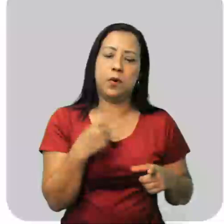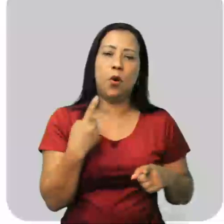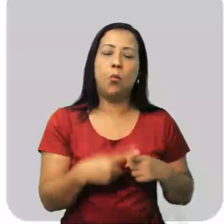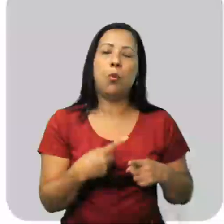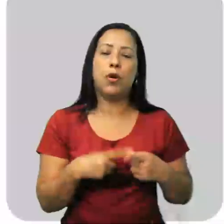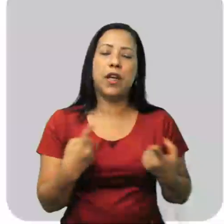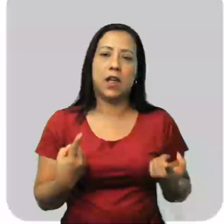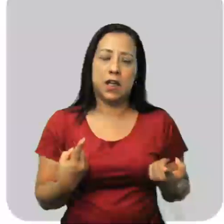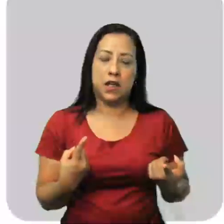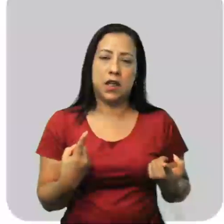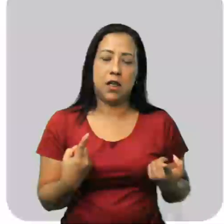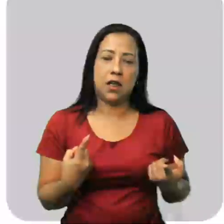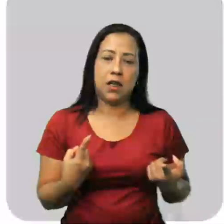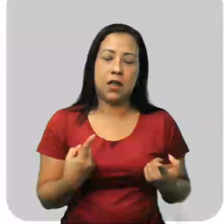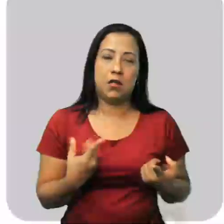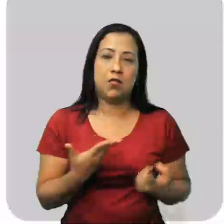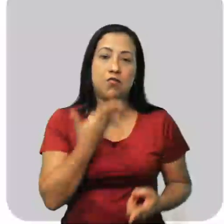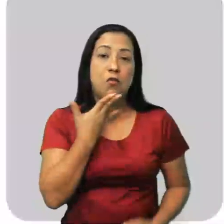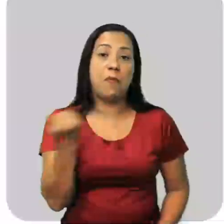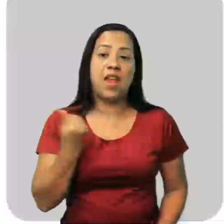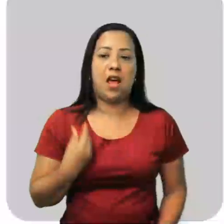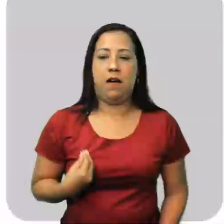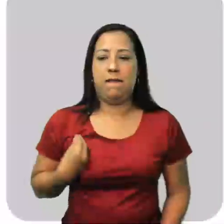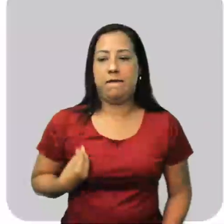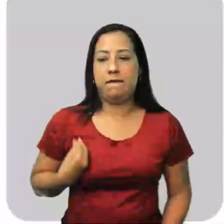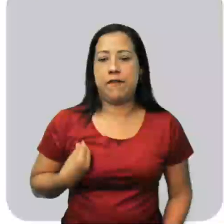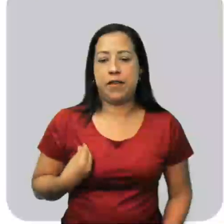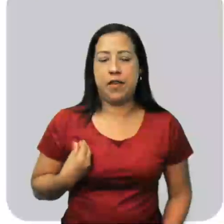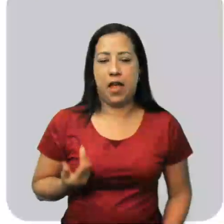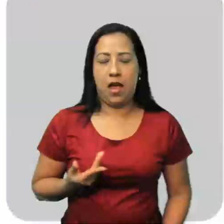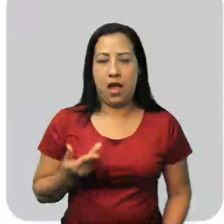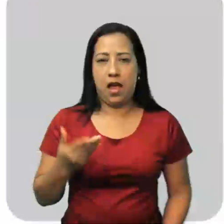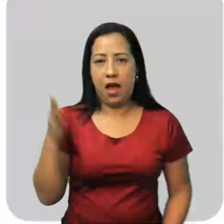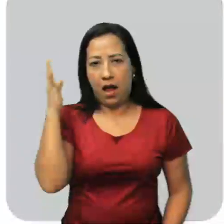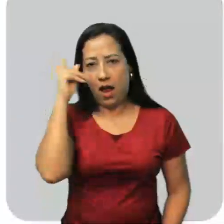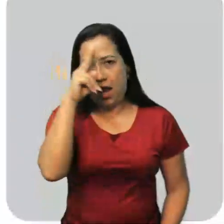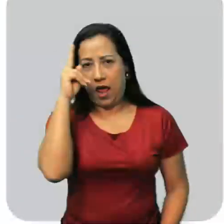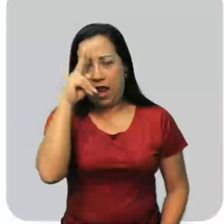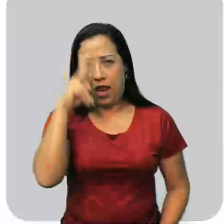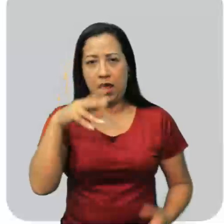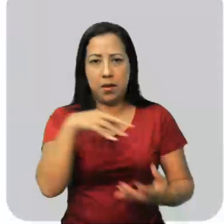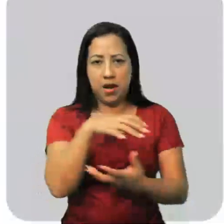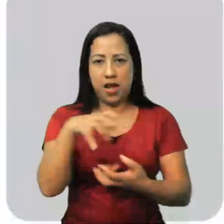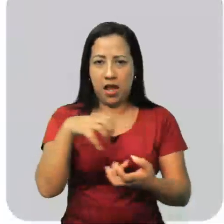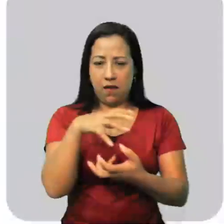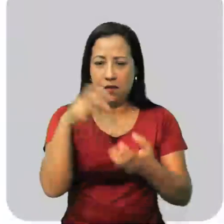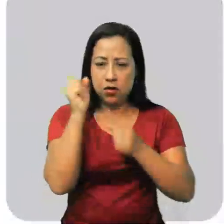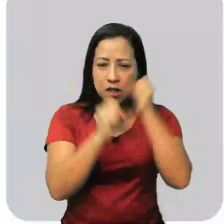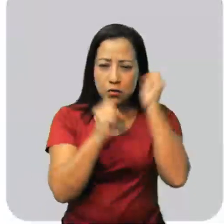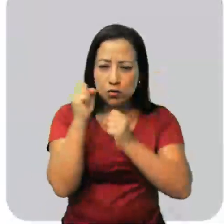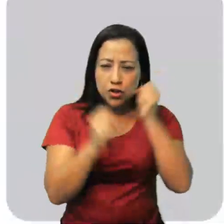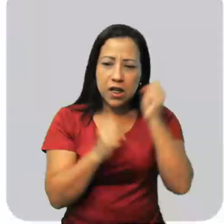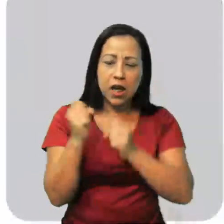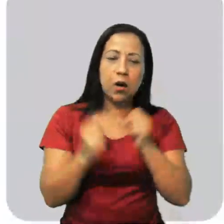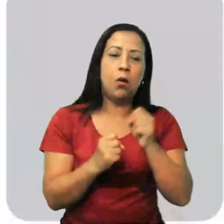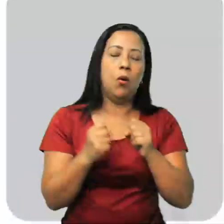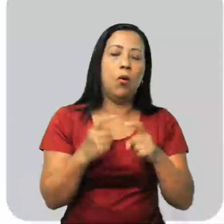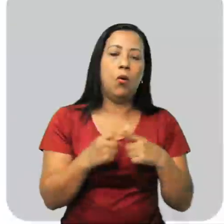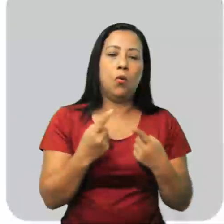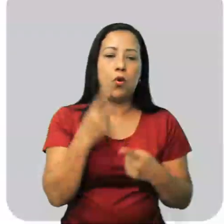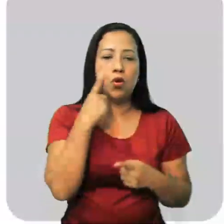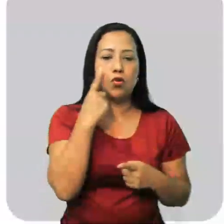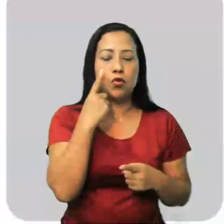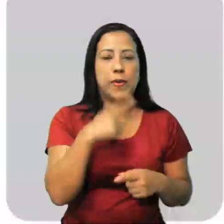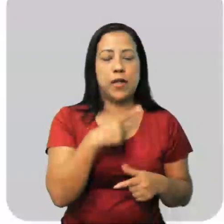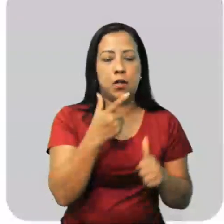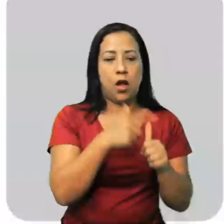Que foi tendo uma melhor qualidade de vida. Lembra da Revolução Industrial que nós vimos aí, ó? Nós tivemos a primeira fase, ó,